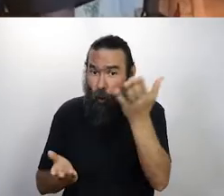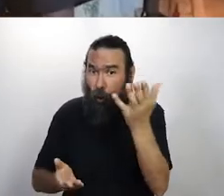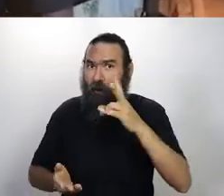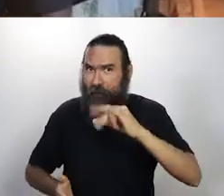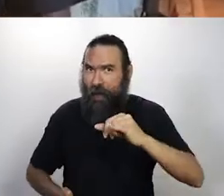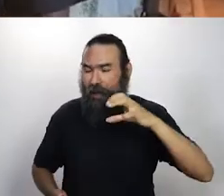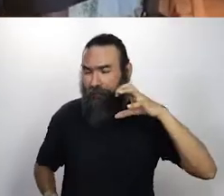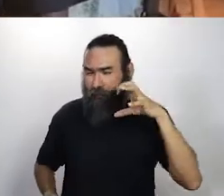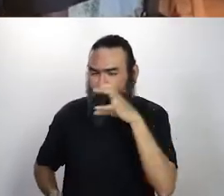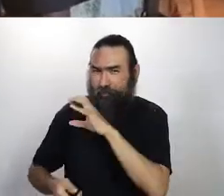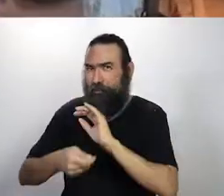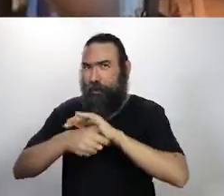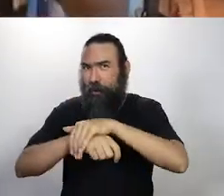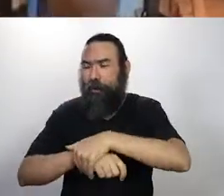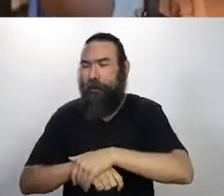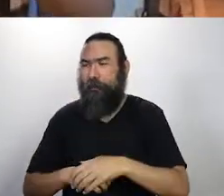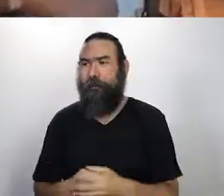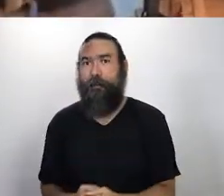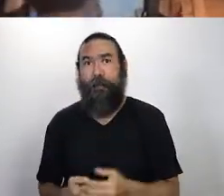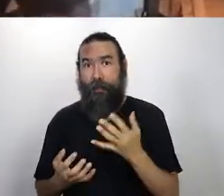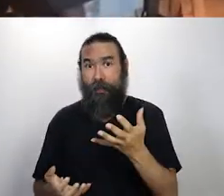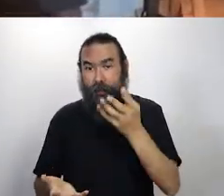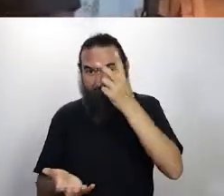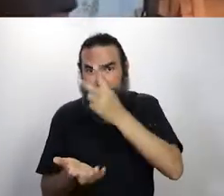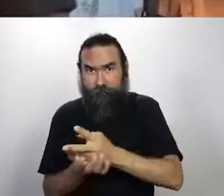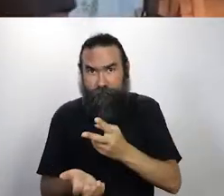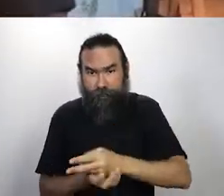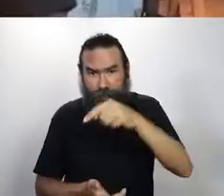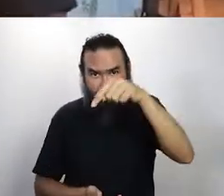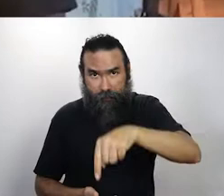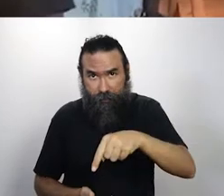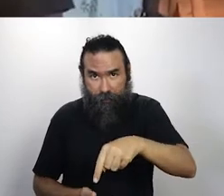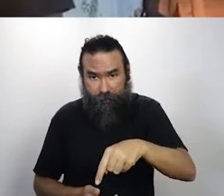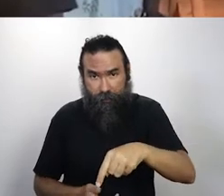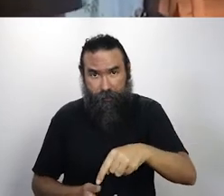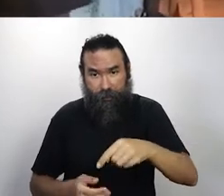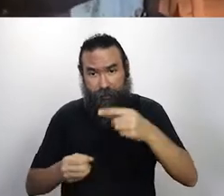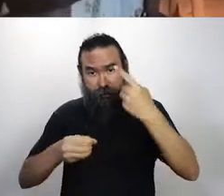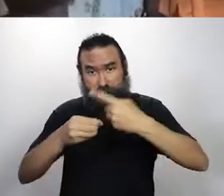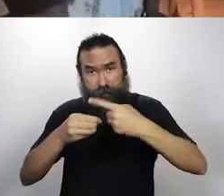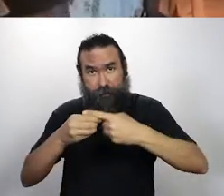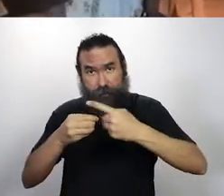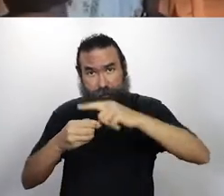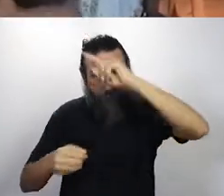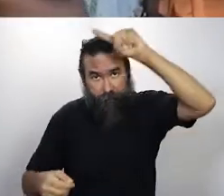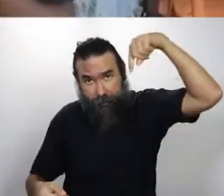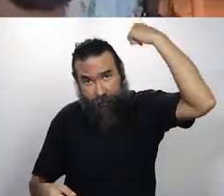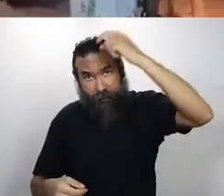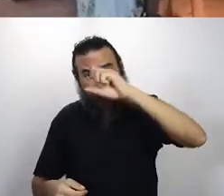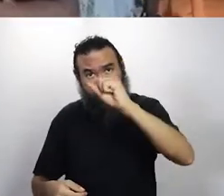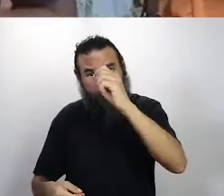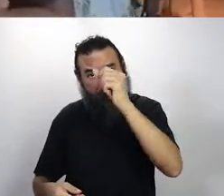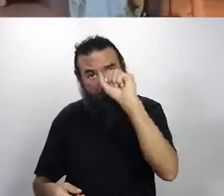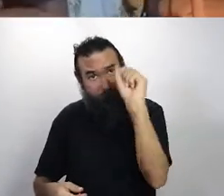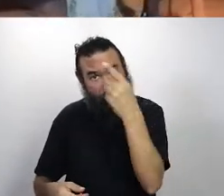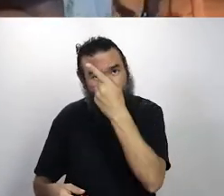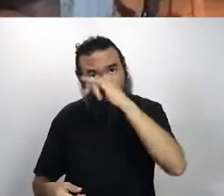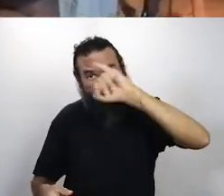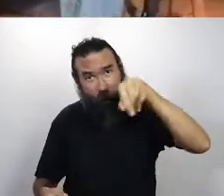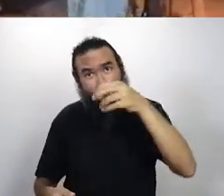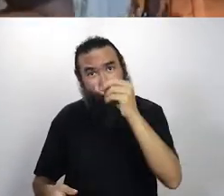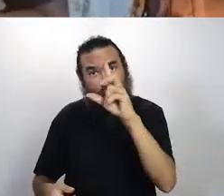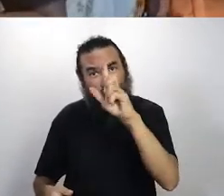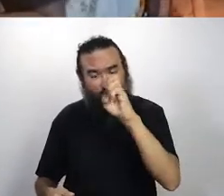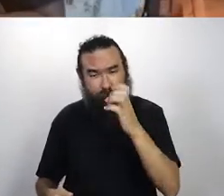Hoje vai ser quente. E a gente vai permanecer aqui na Vila de São Jorge. É, e elas é um grupo maravilhoso de